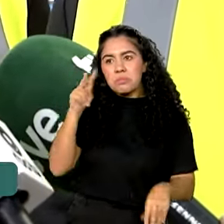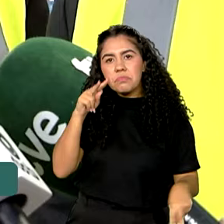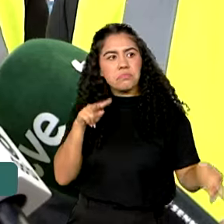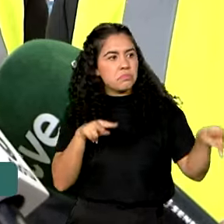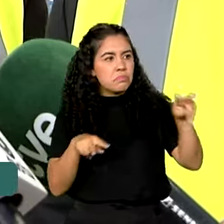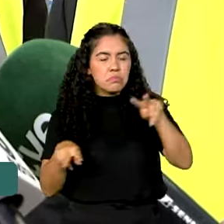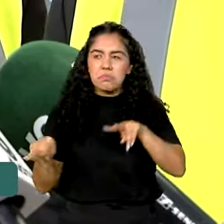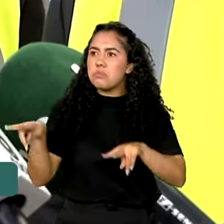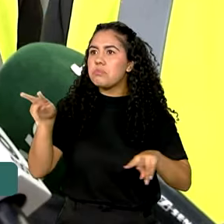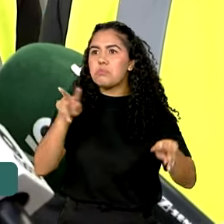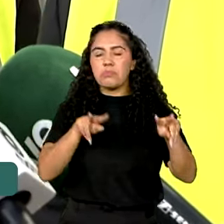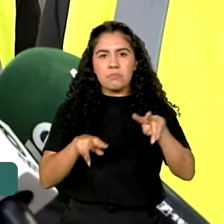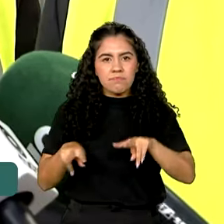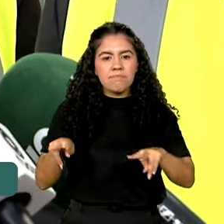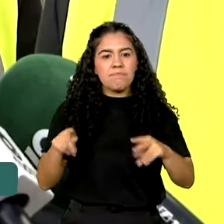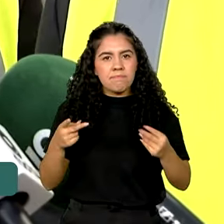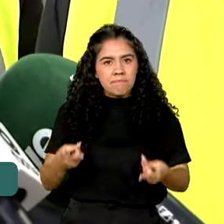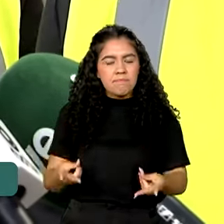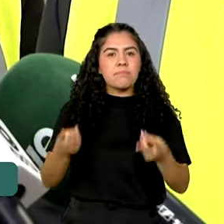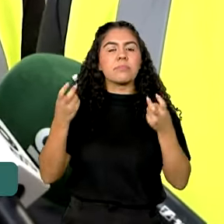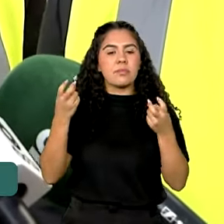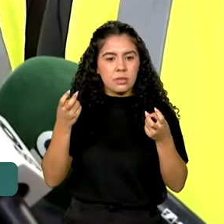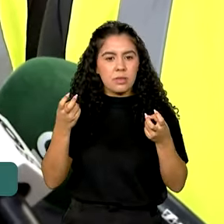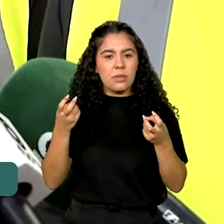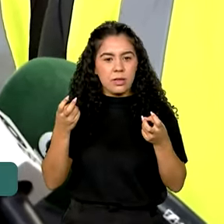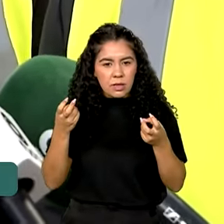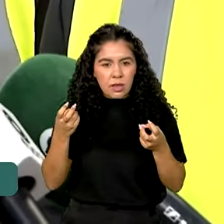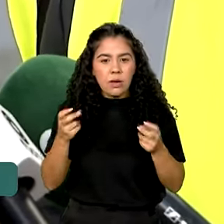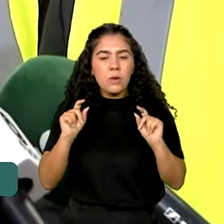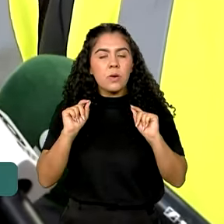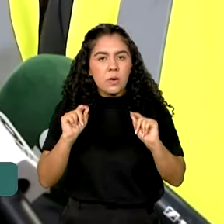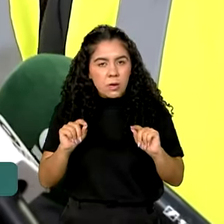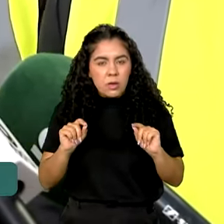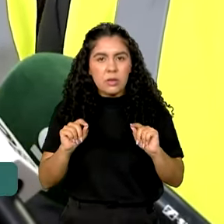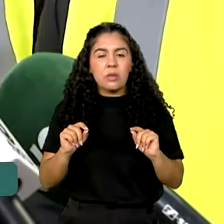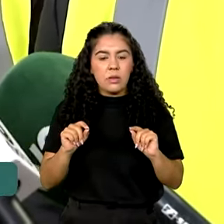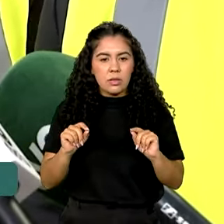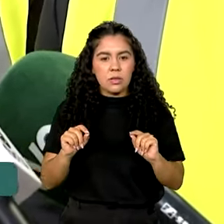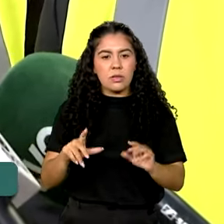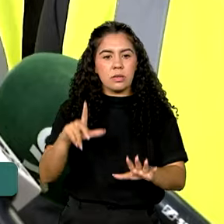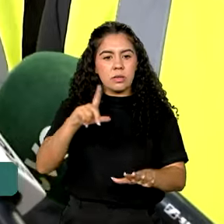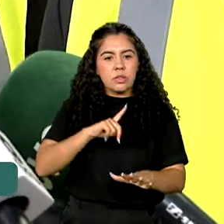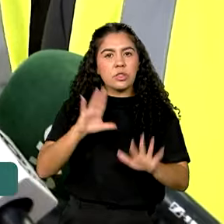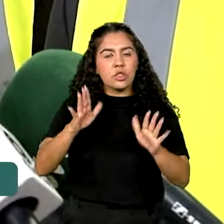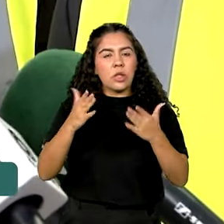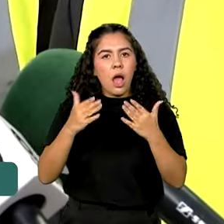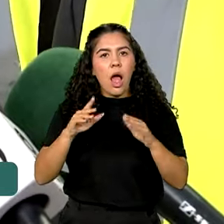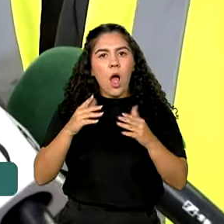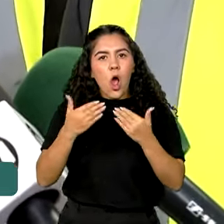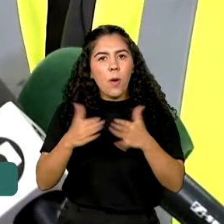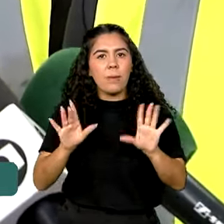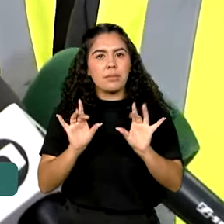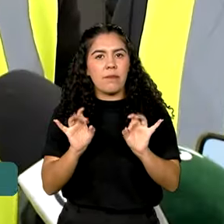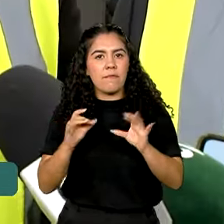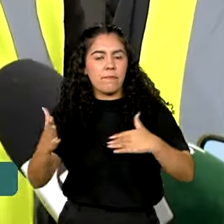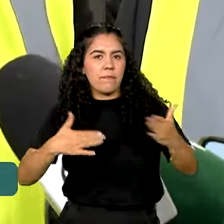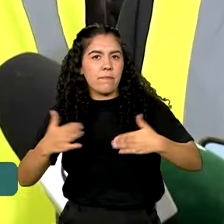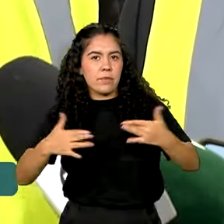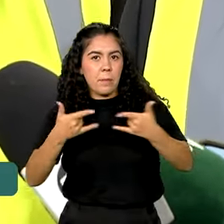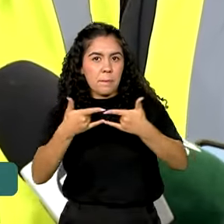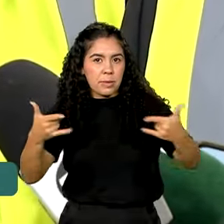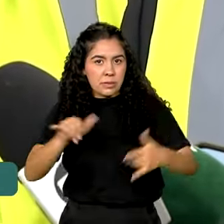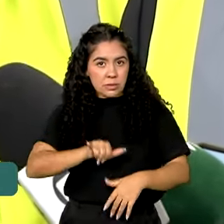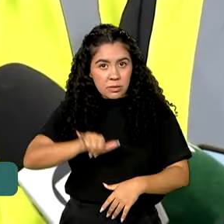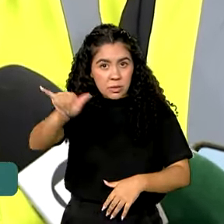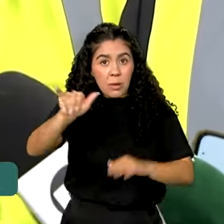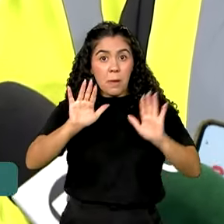com datas específicas, ministro Pimenta, de voltar à comercialização dos voos, nós já estamos fazendo, mas a nossa